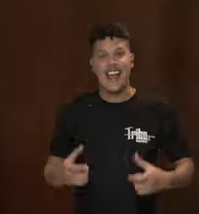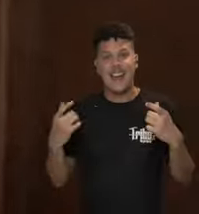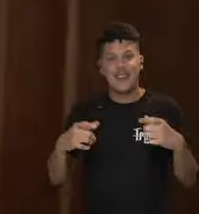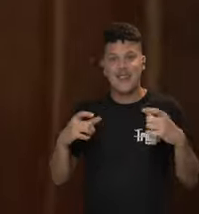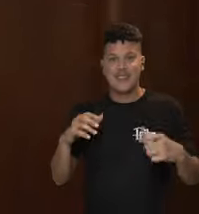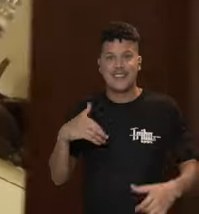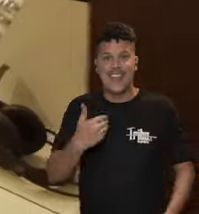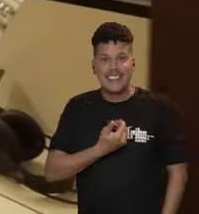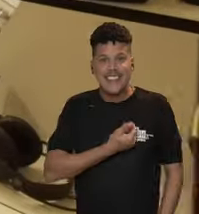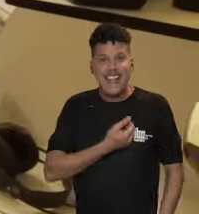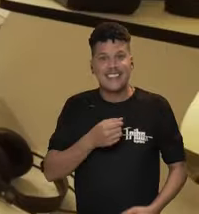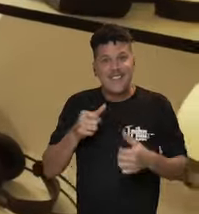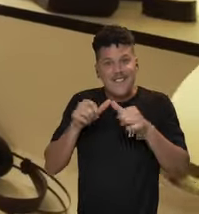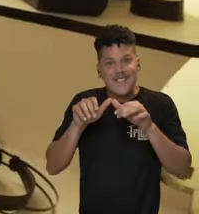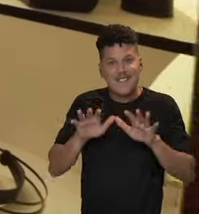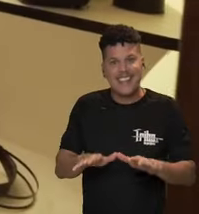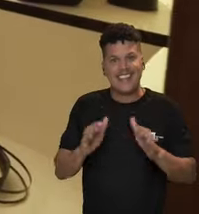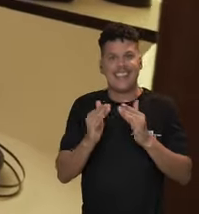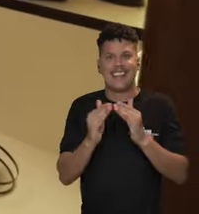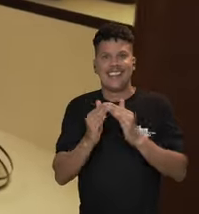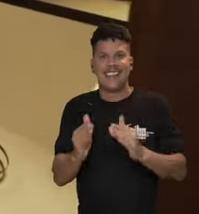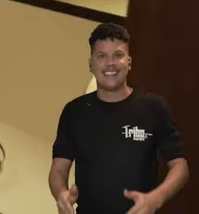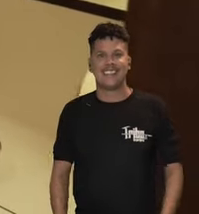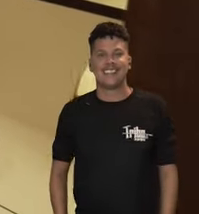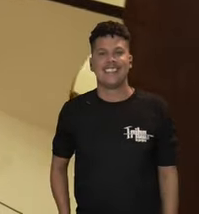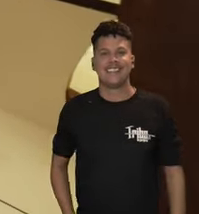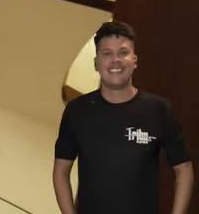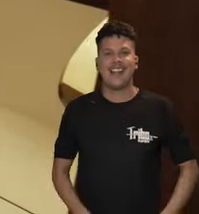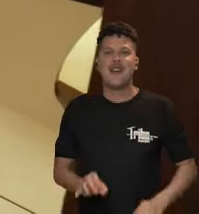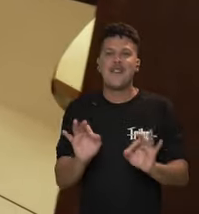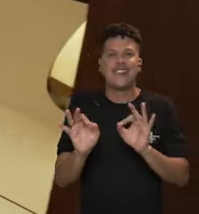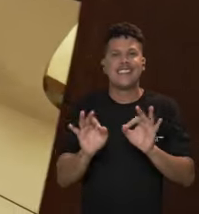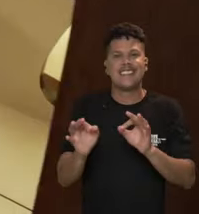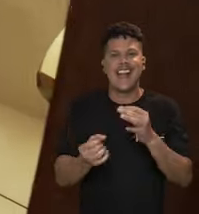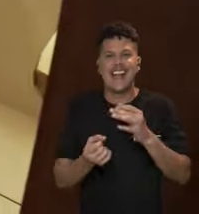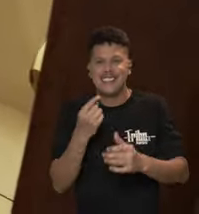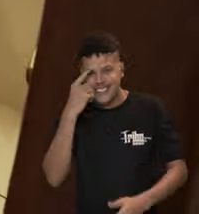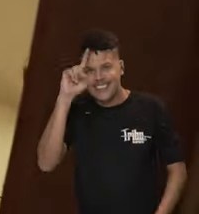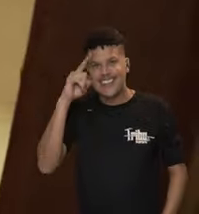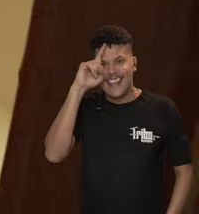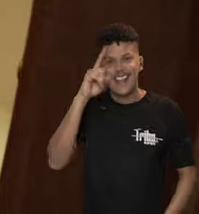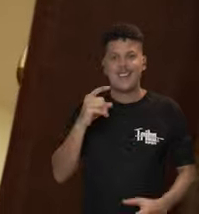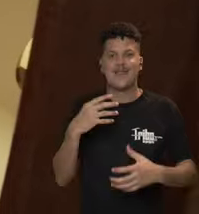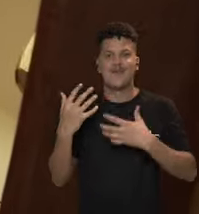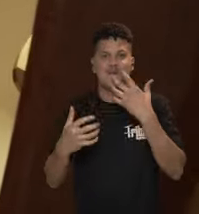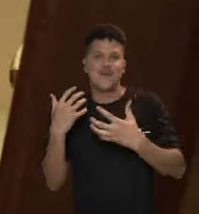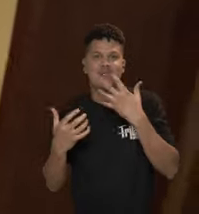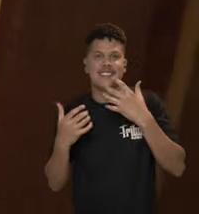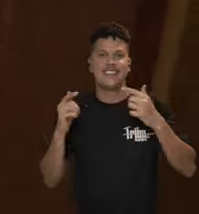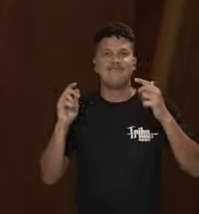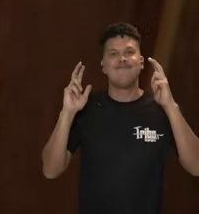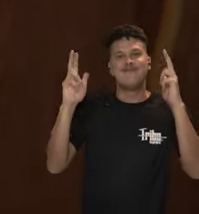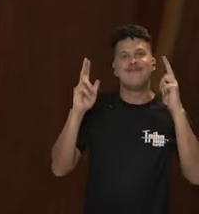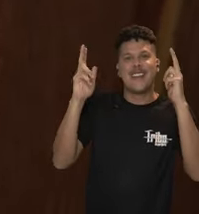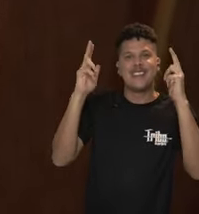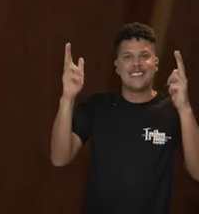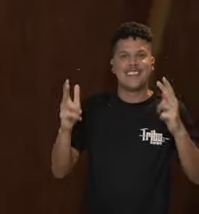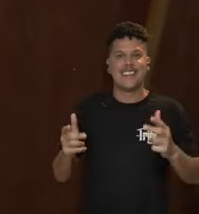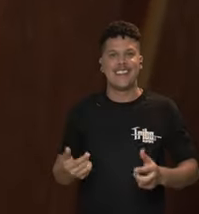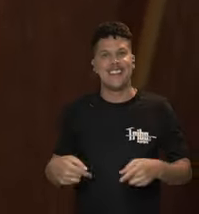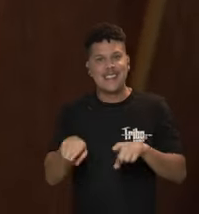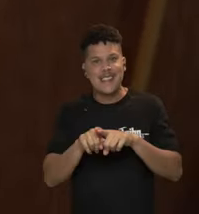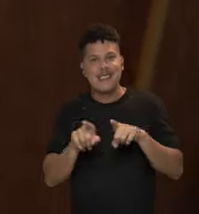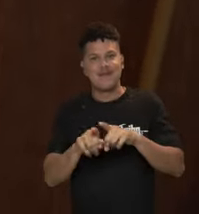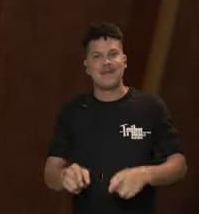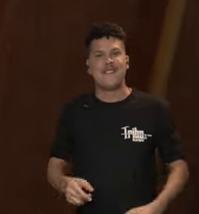passa o tempo maior das nossas vidas, né, mano? A que maioria. É produzindo música, é fazendo som, é conversando, é se divertindo. Que além disso